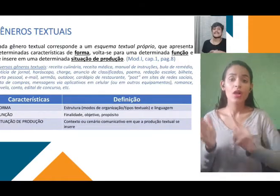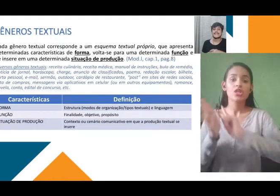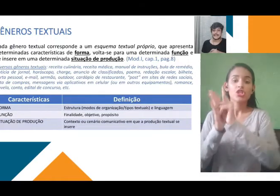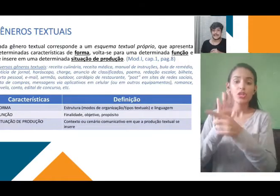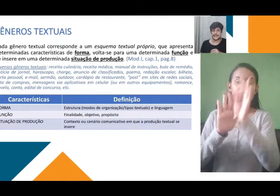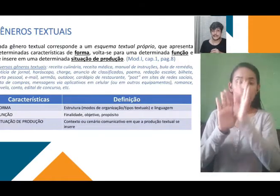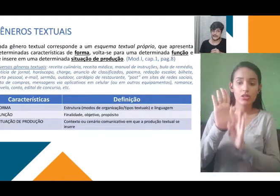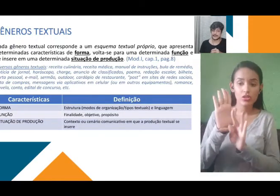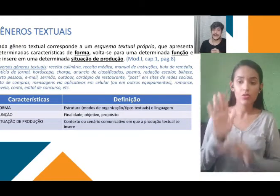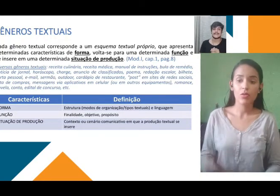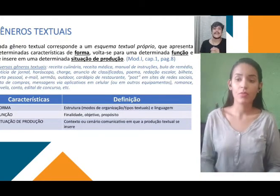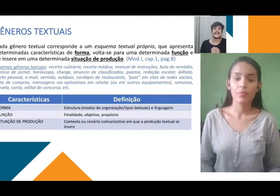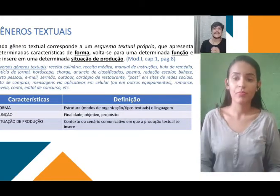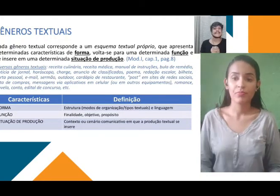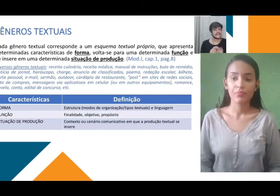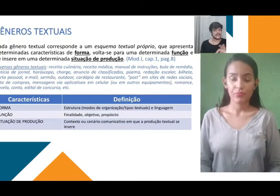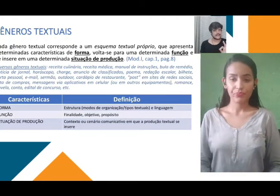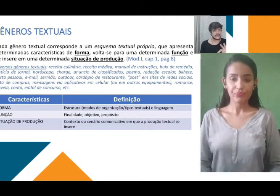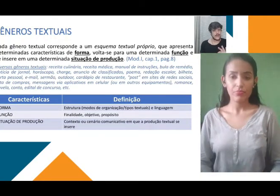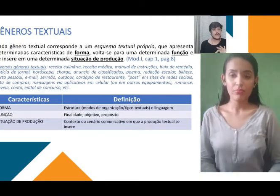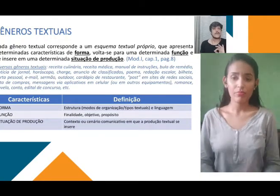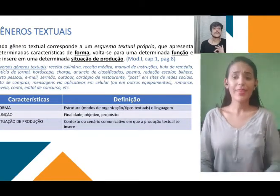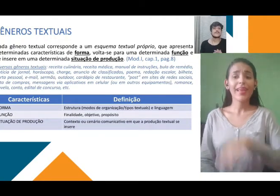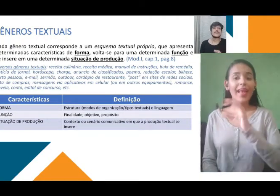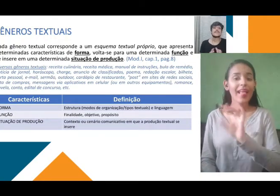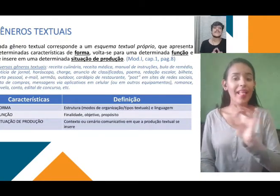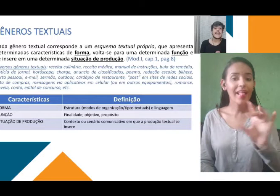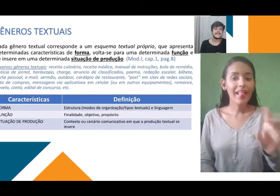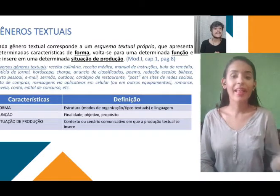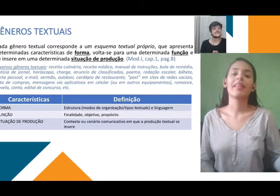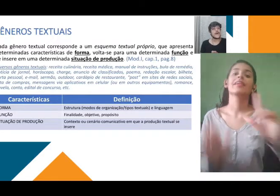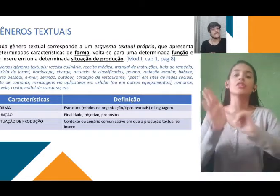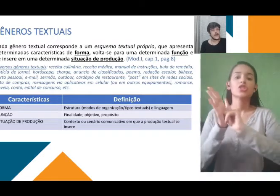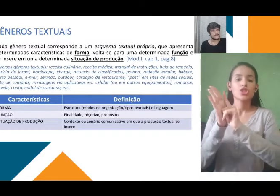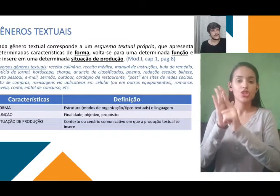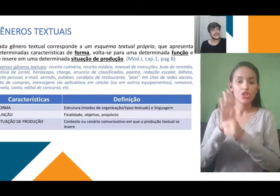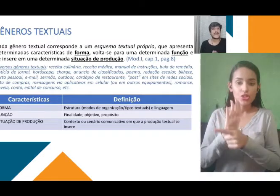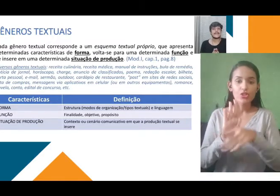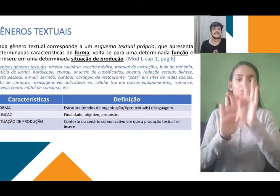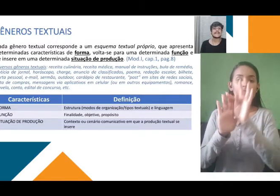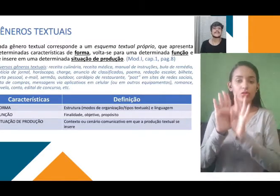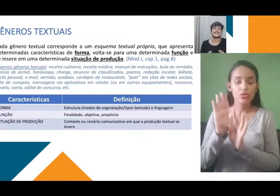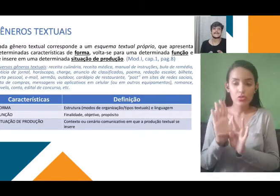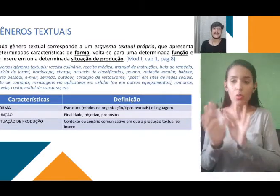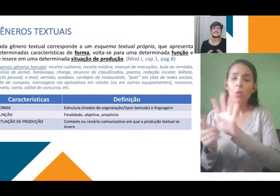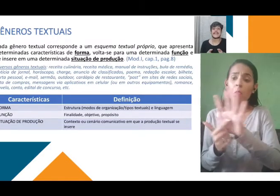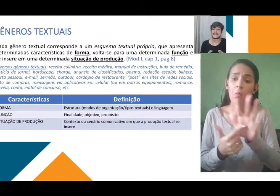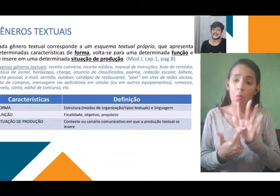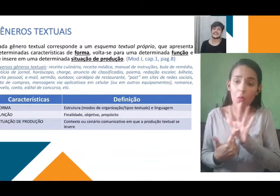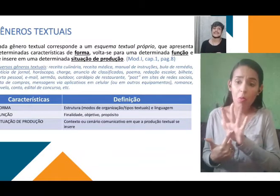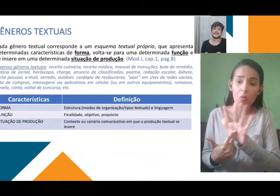à definição de gêneros textuais. Cada gênero textual corresponde a um esquema textual próprio, que apresenta